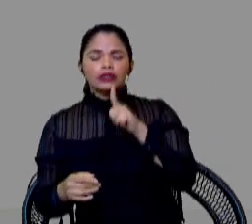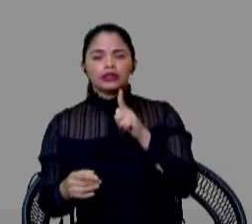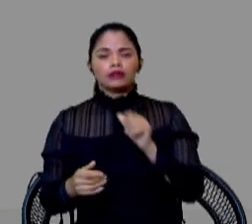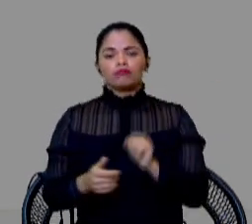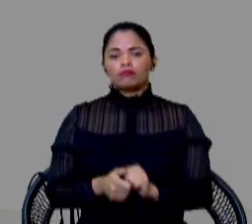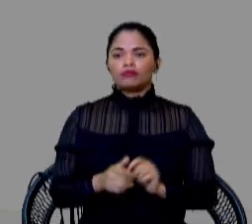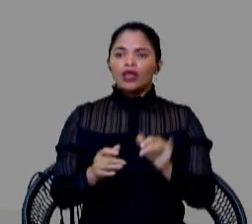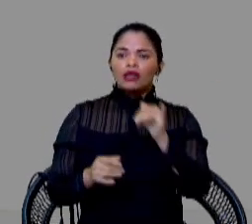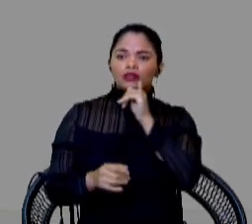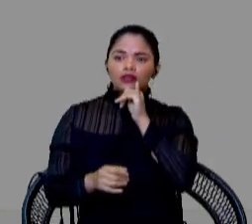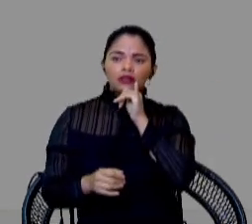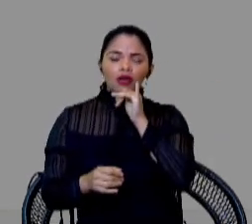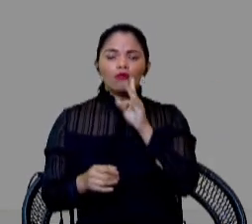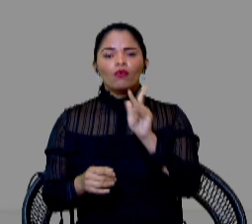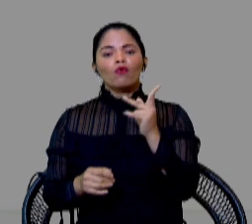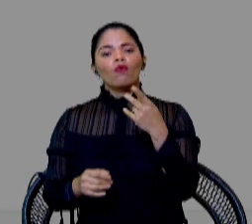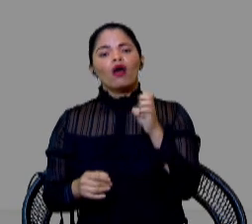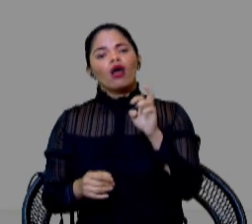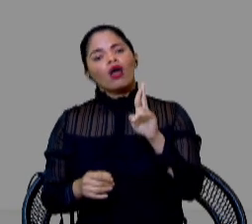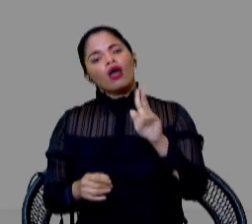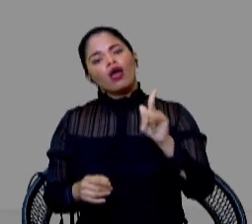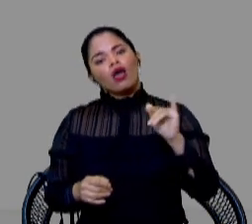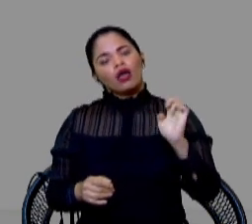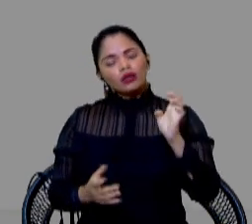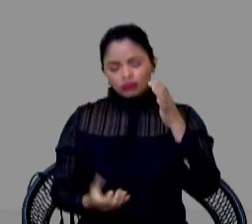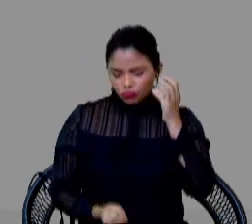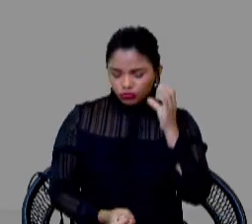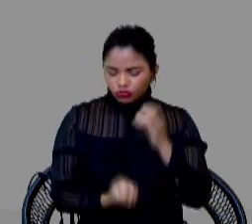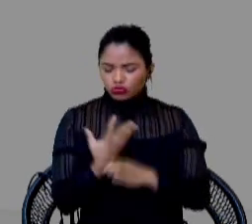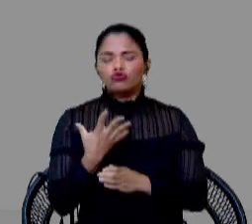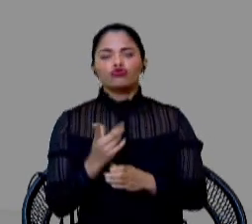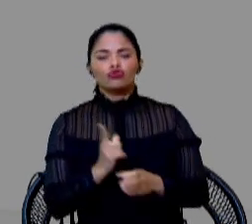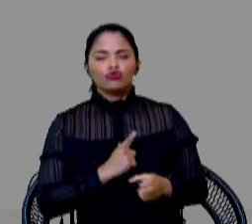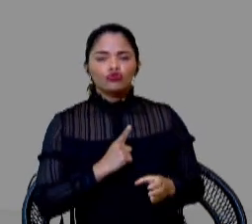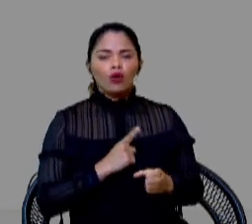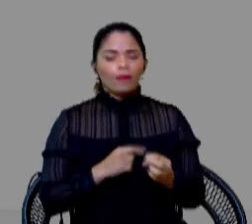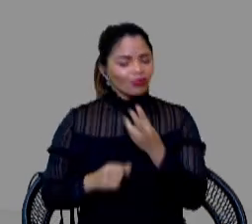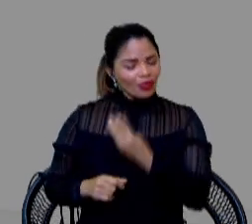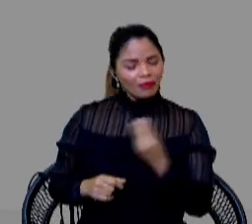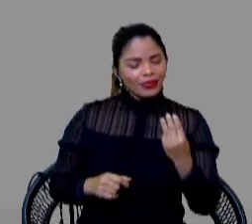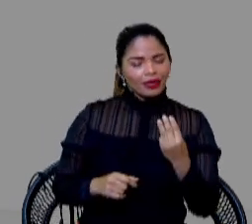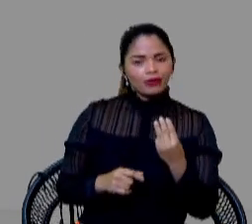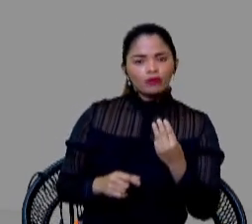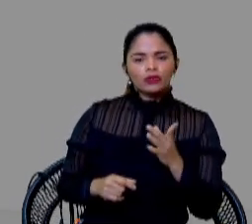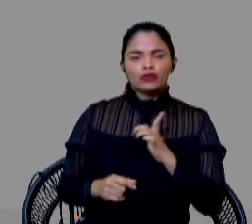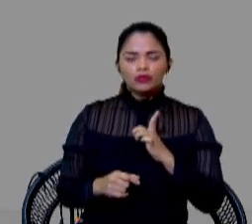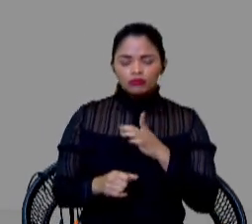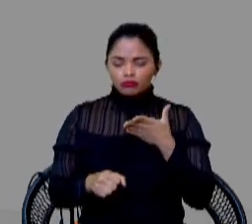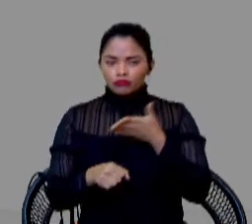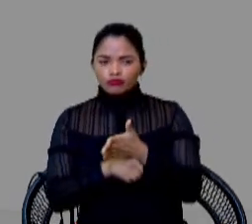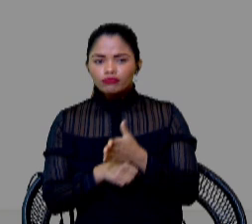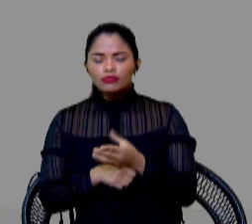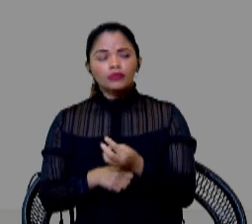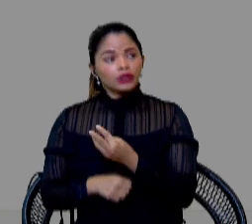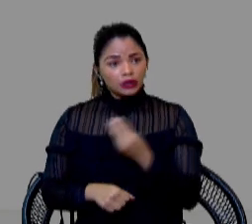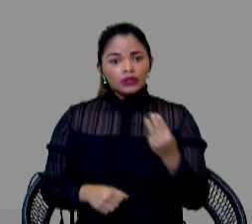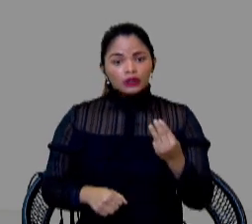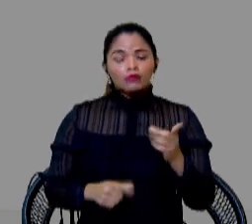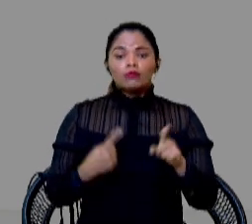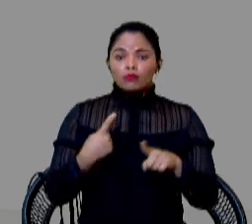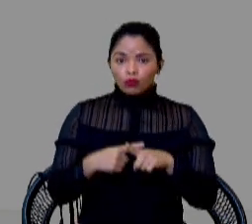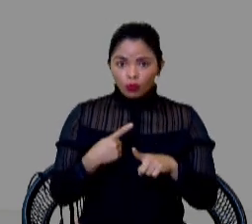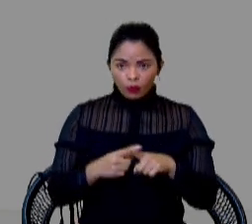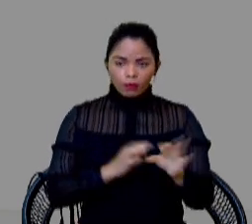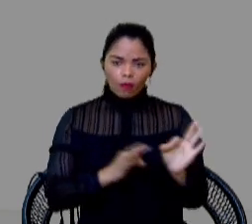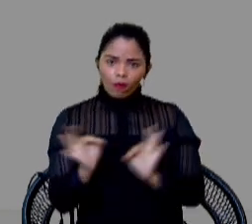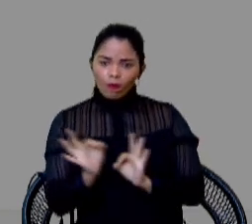macro. Então, por exemplo, Henrique, eu preciso criar um tráfego para o meu site. Você vai lá no objetivo de tráfego. Porque ele vai